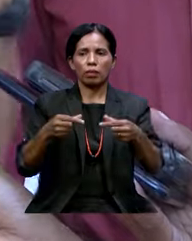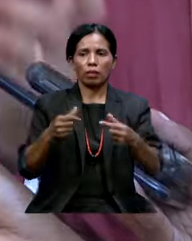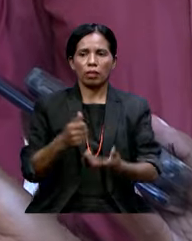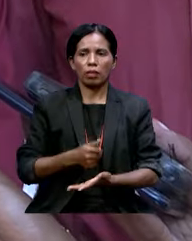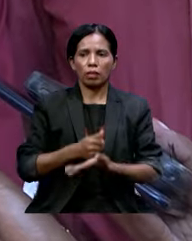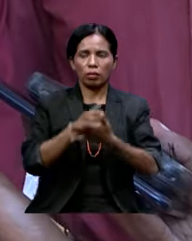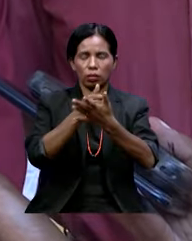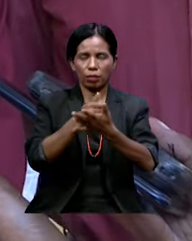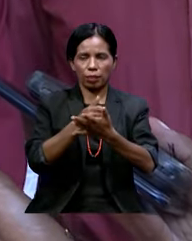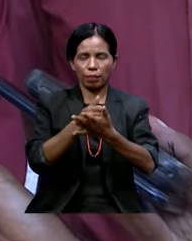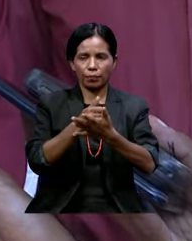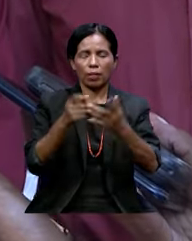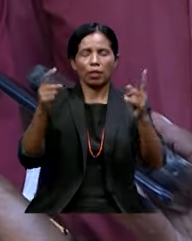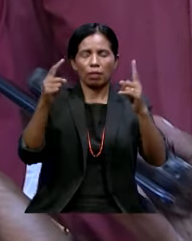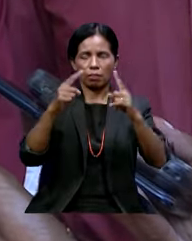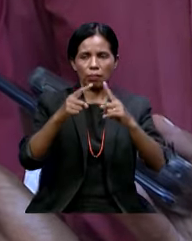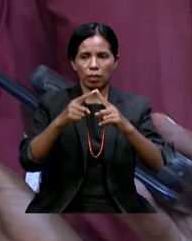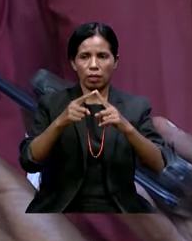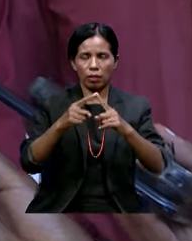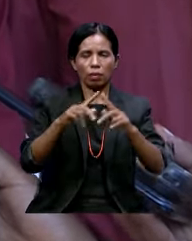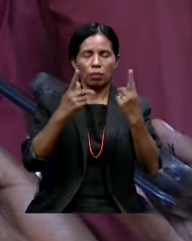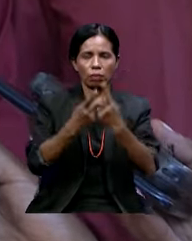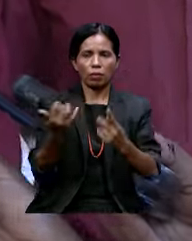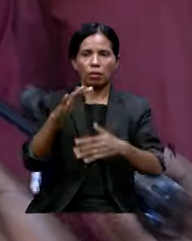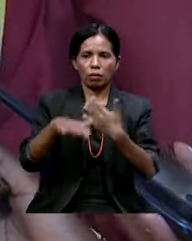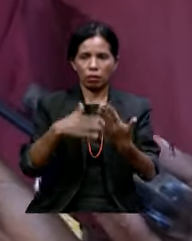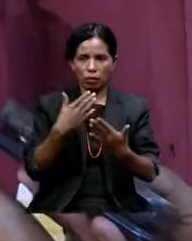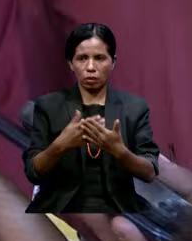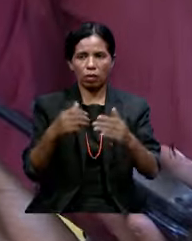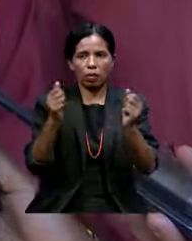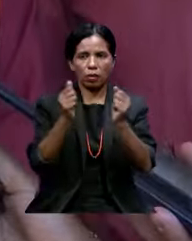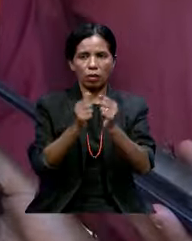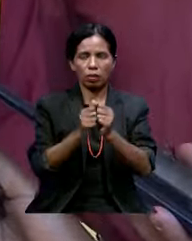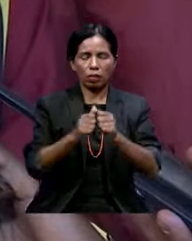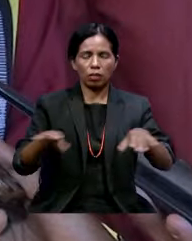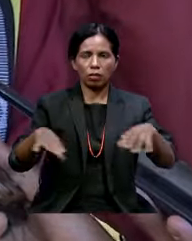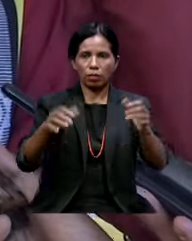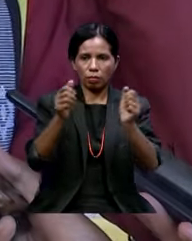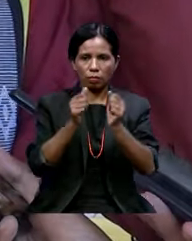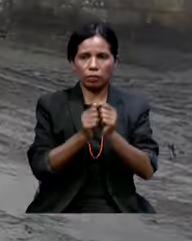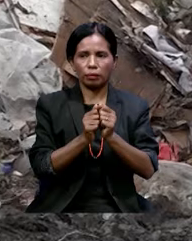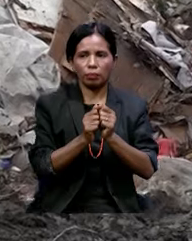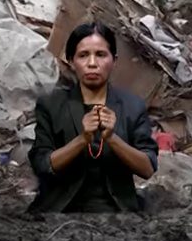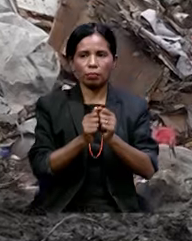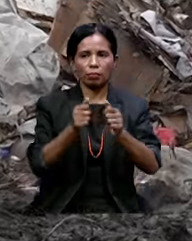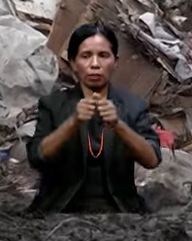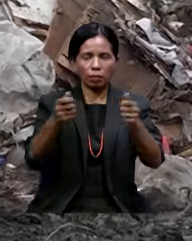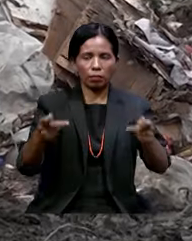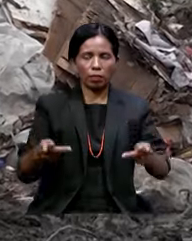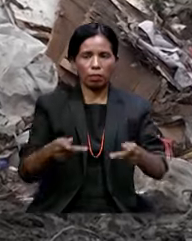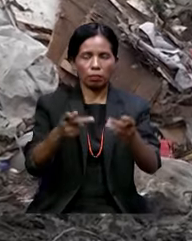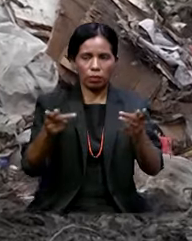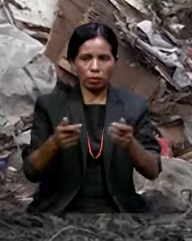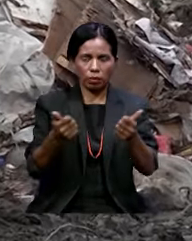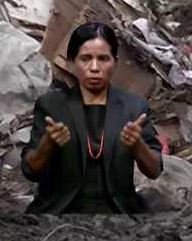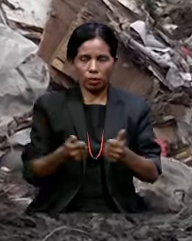for supervisão ba kompanyia, ho mas kooperasaun ho administrador posto administrativo sira